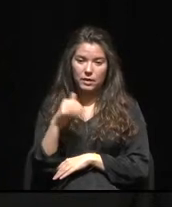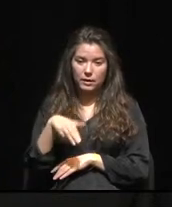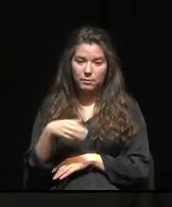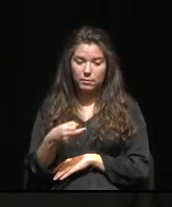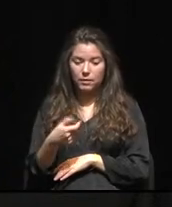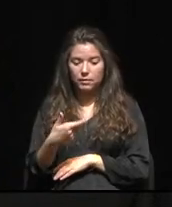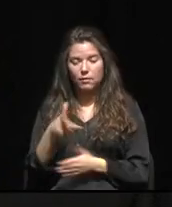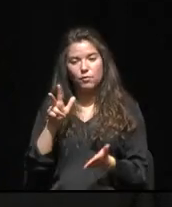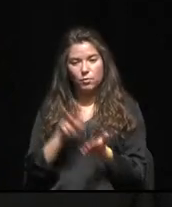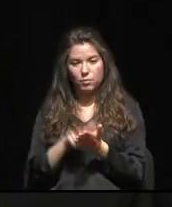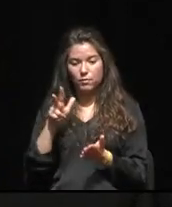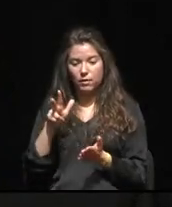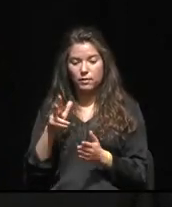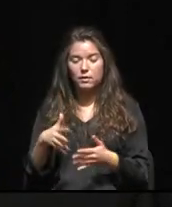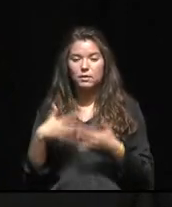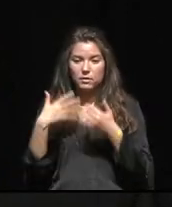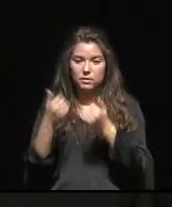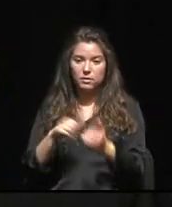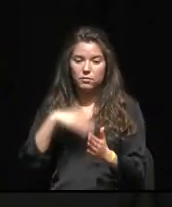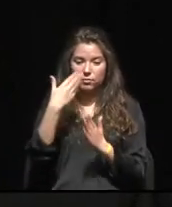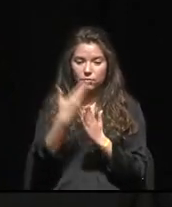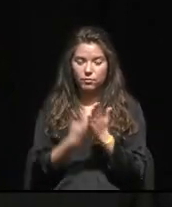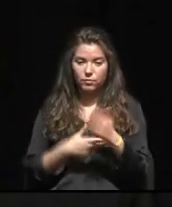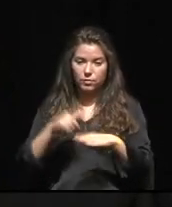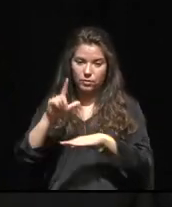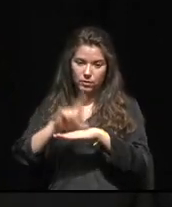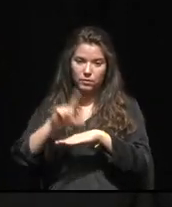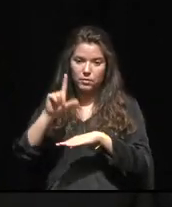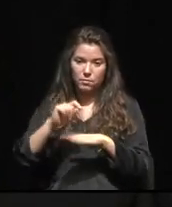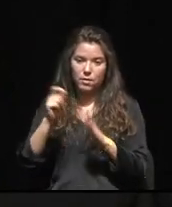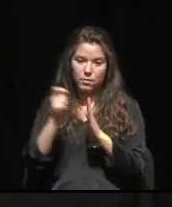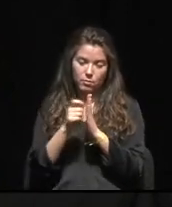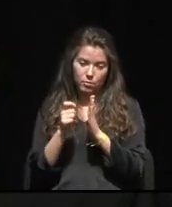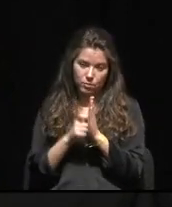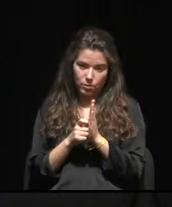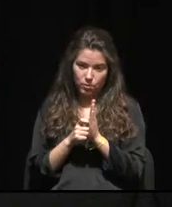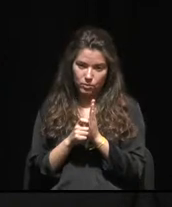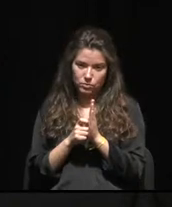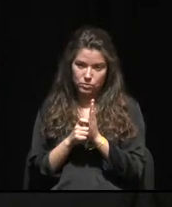foi aprovado passamos à Moção do livre também por